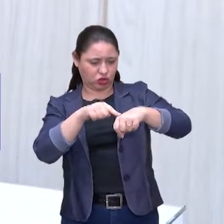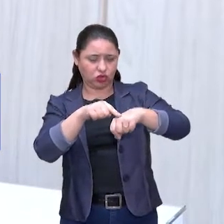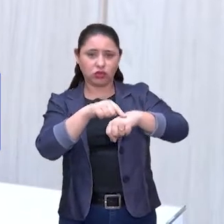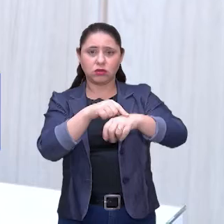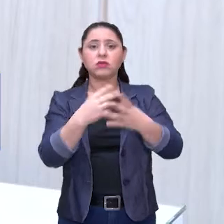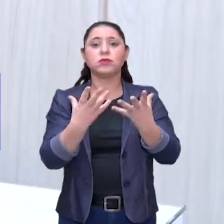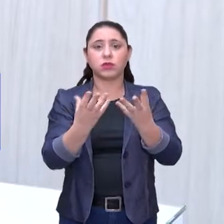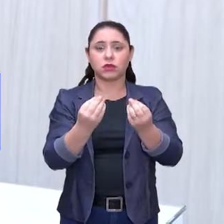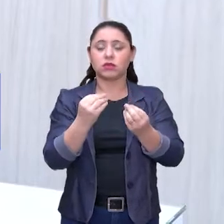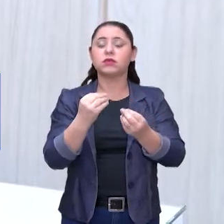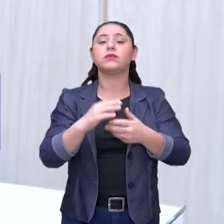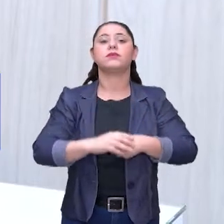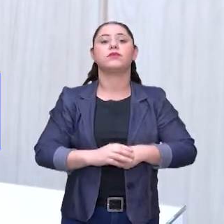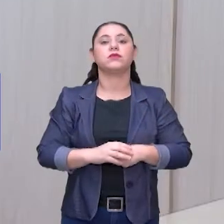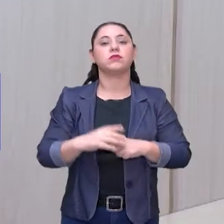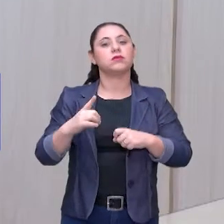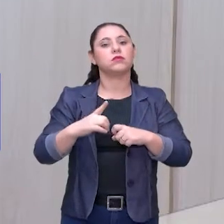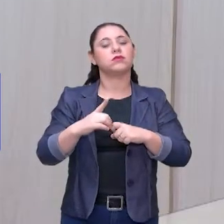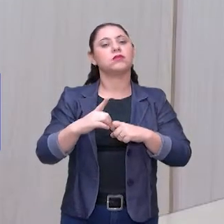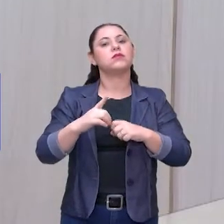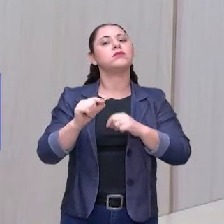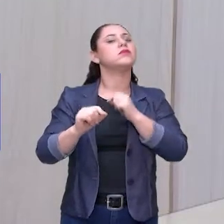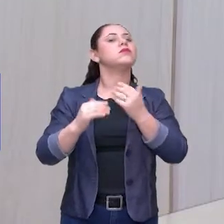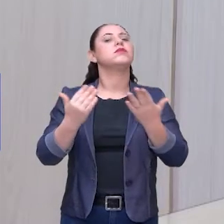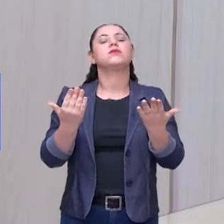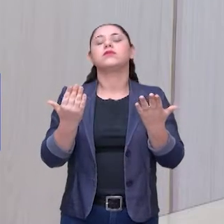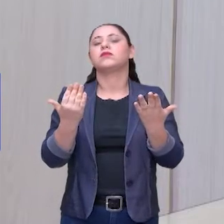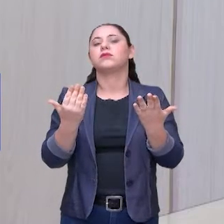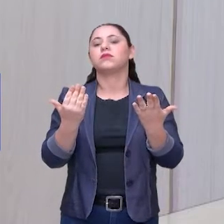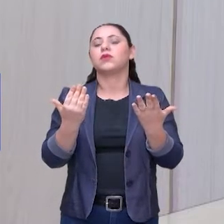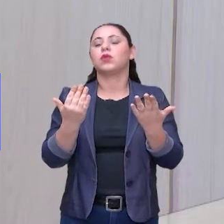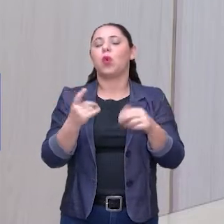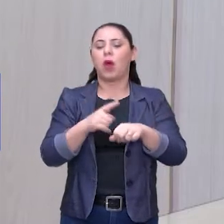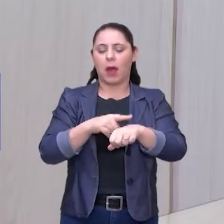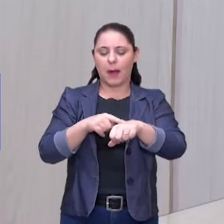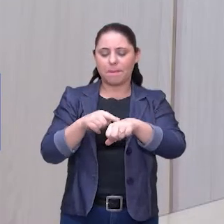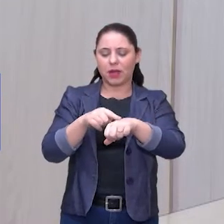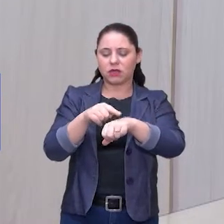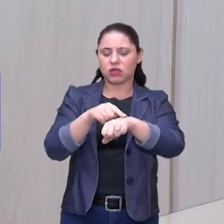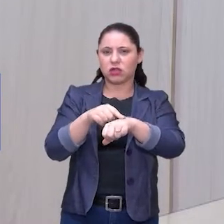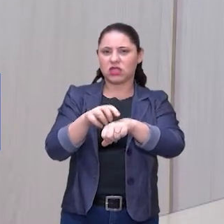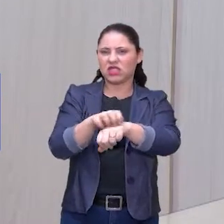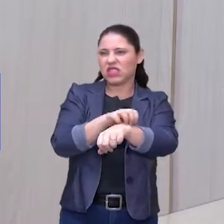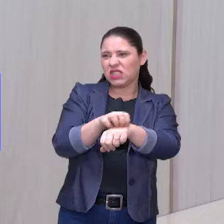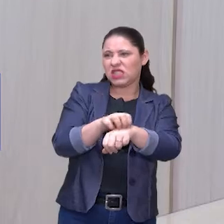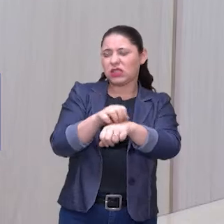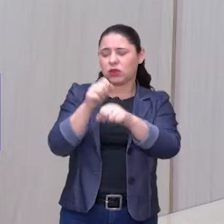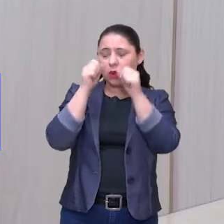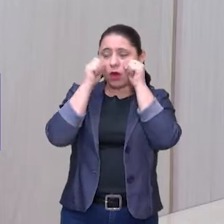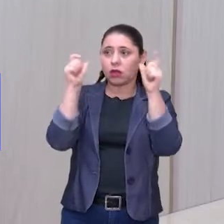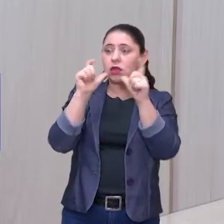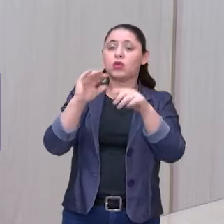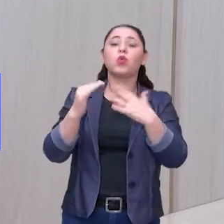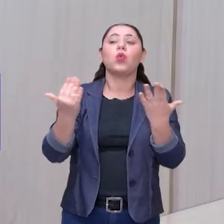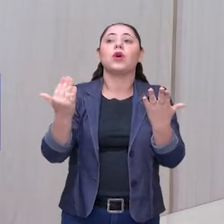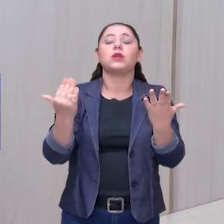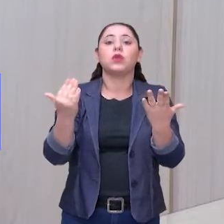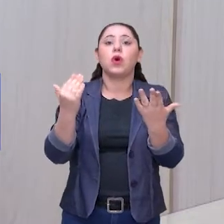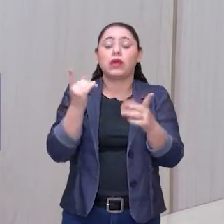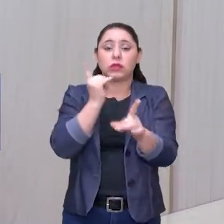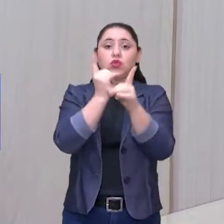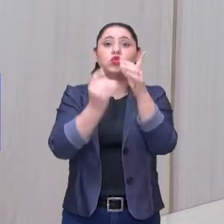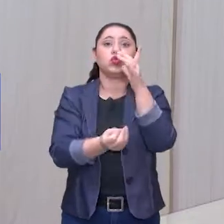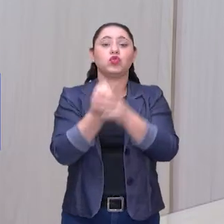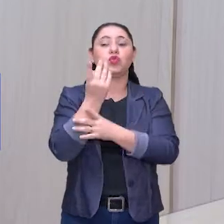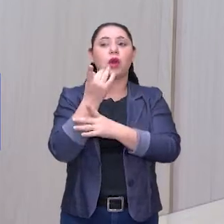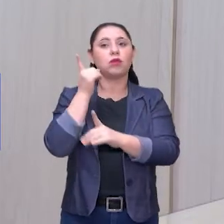o local fica avermelhado, né? Doutor, e quando que as manchas elas acendem esse alerta para a pessoa? Tem que coçar, tem que aumentar?